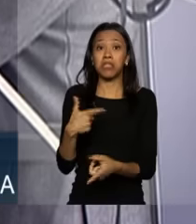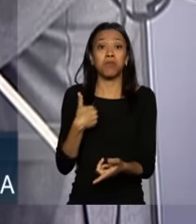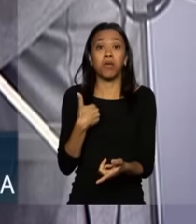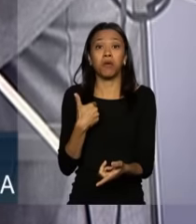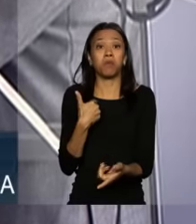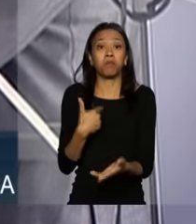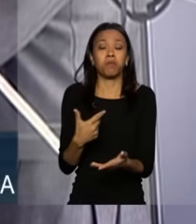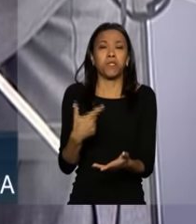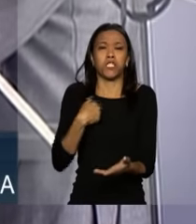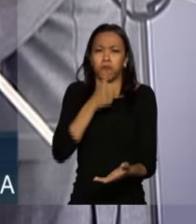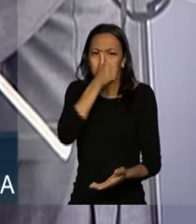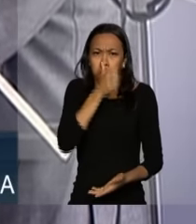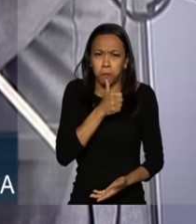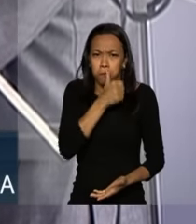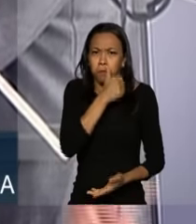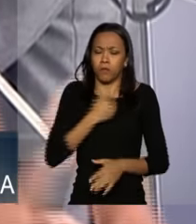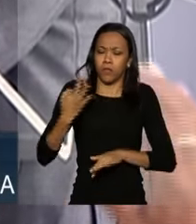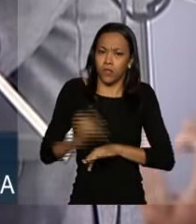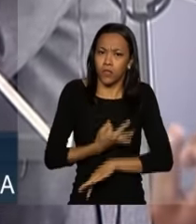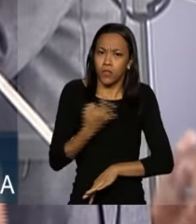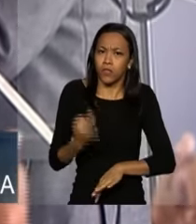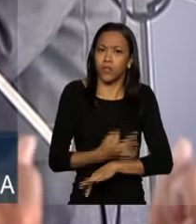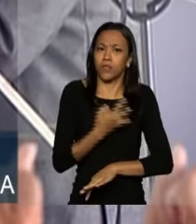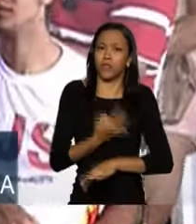da ditadura